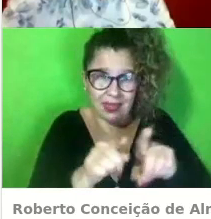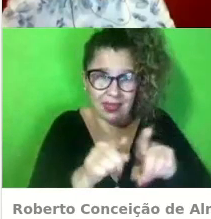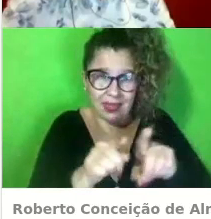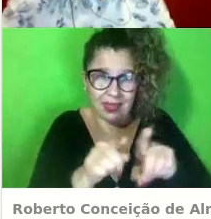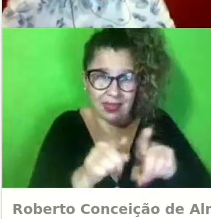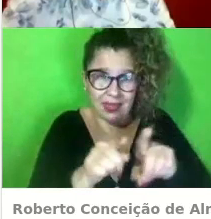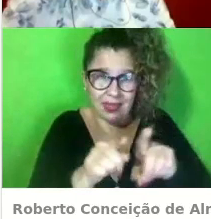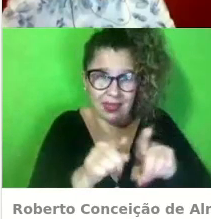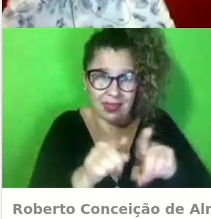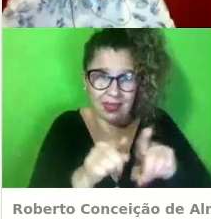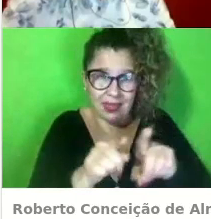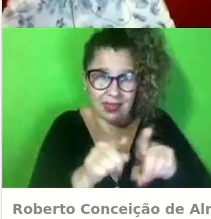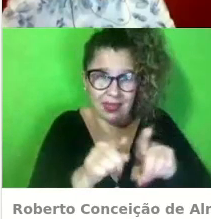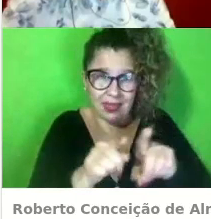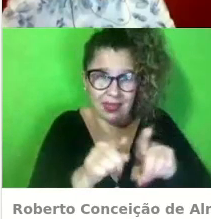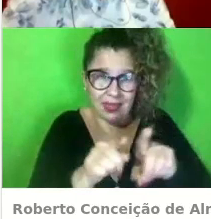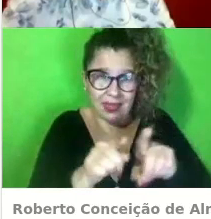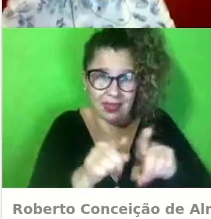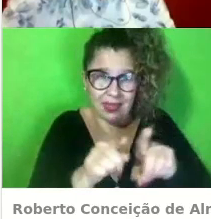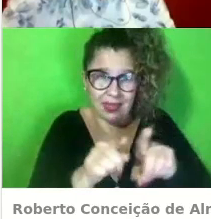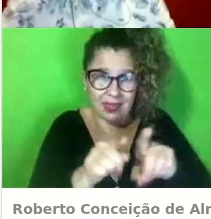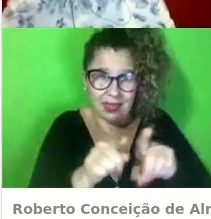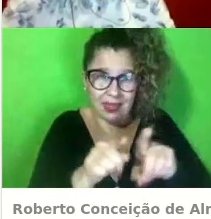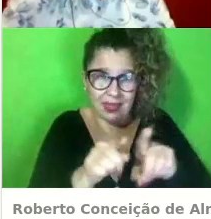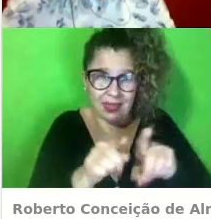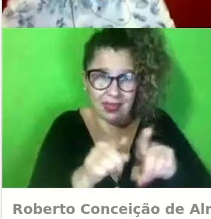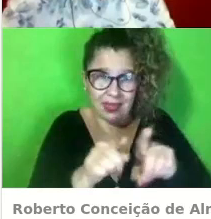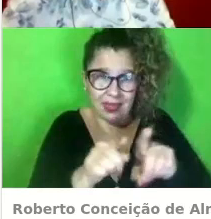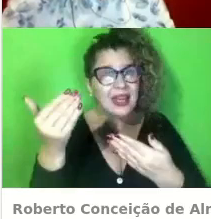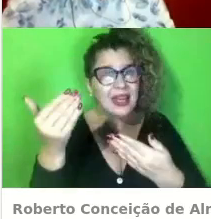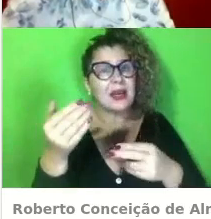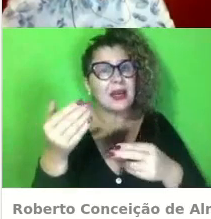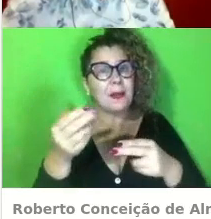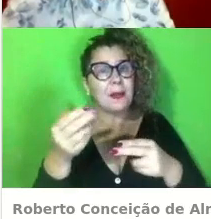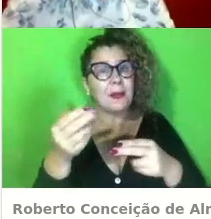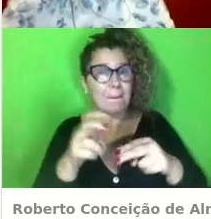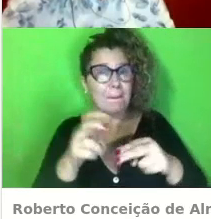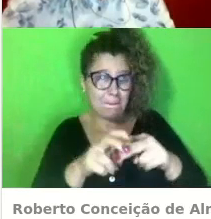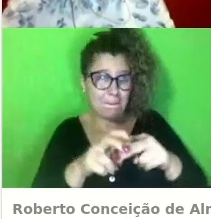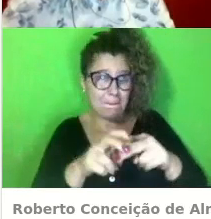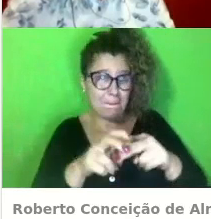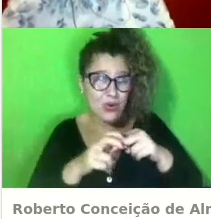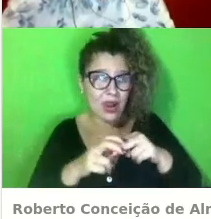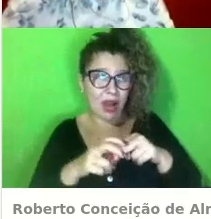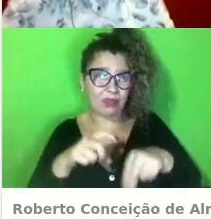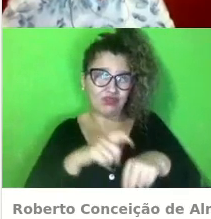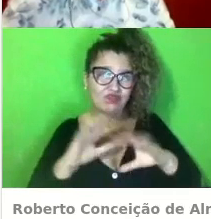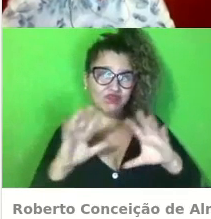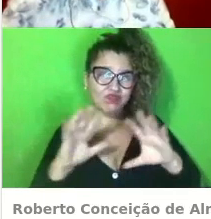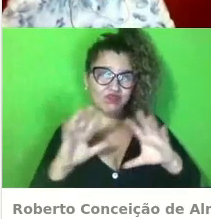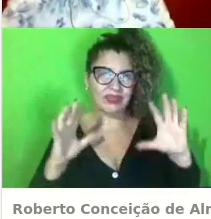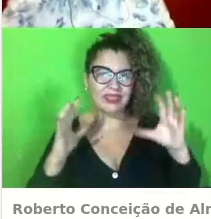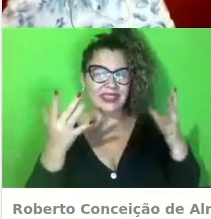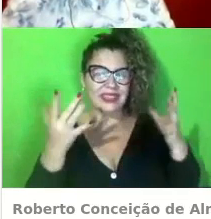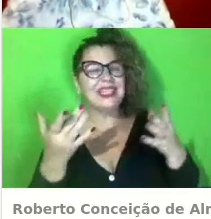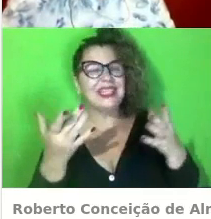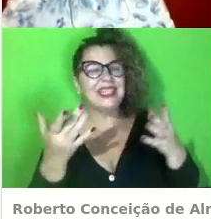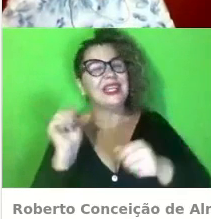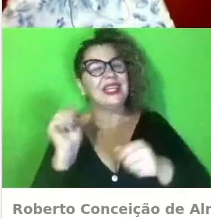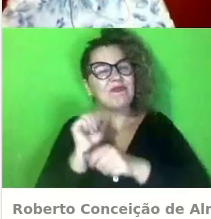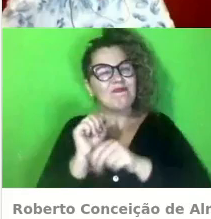por esse evento e espero também que a gente tenha outras